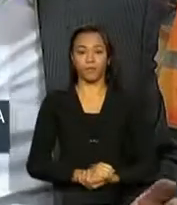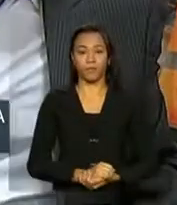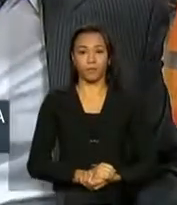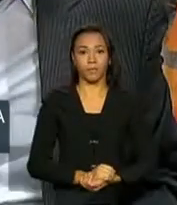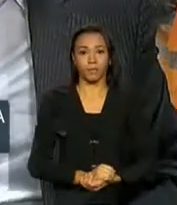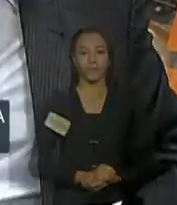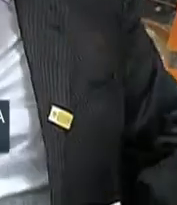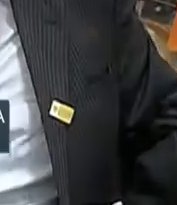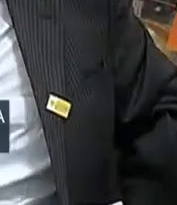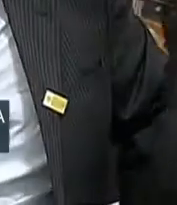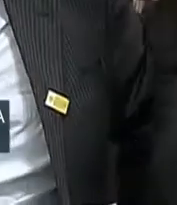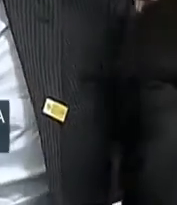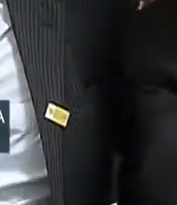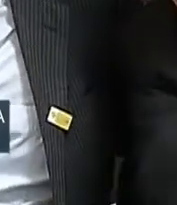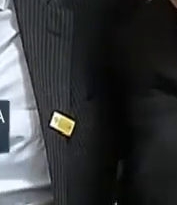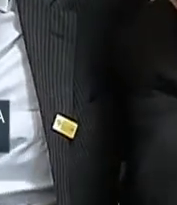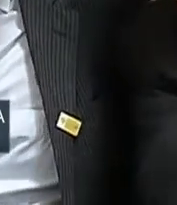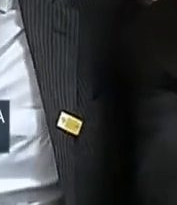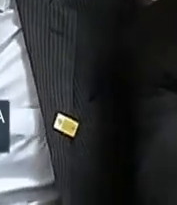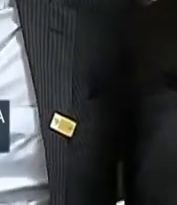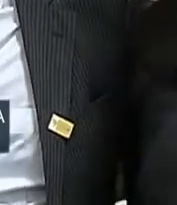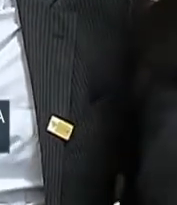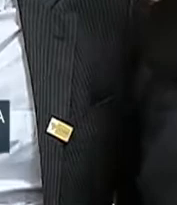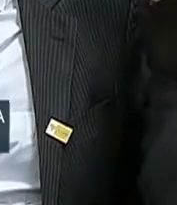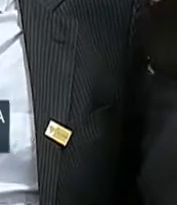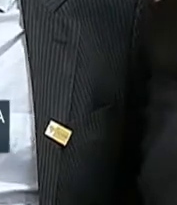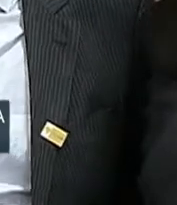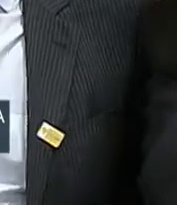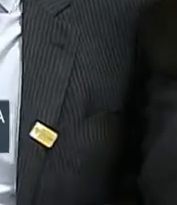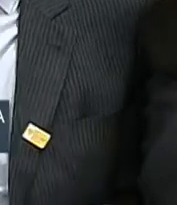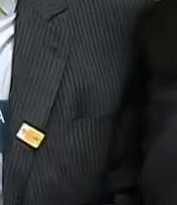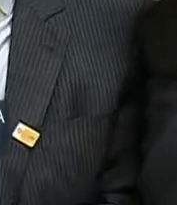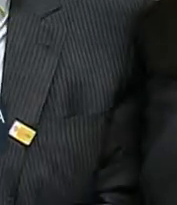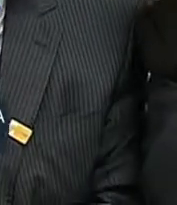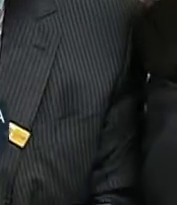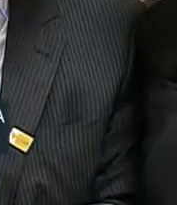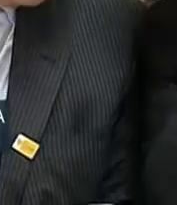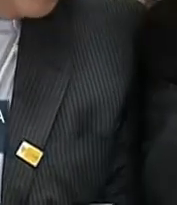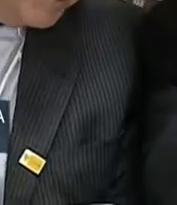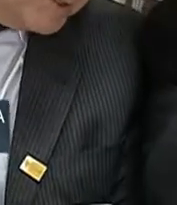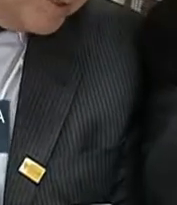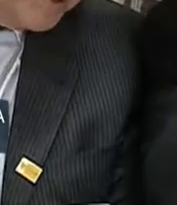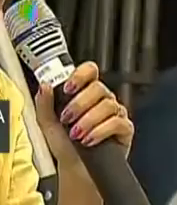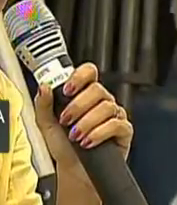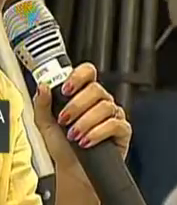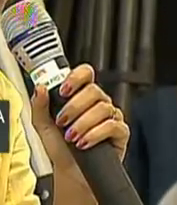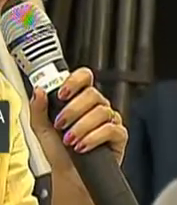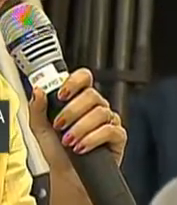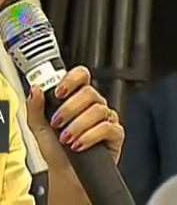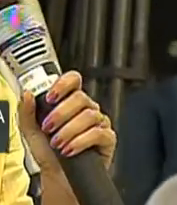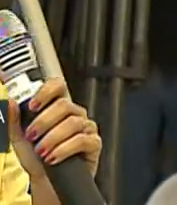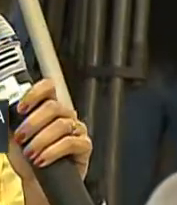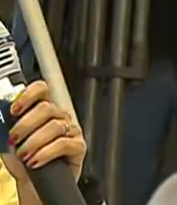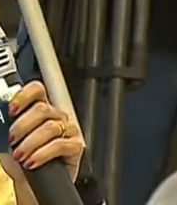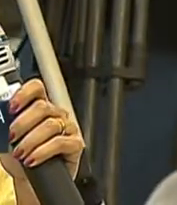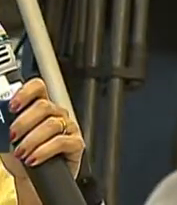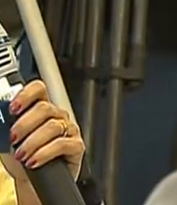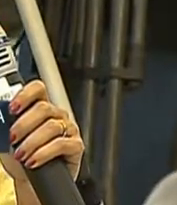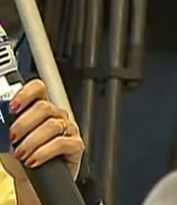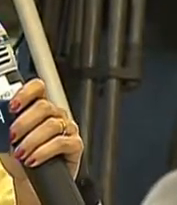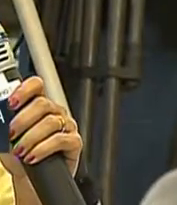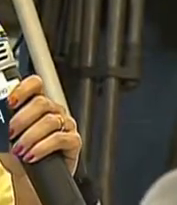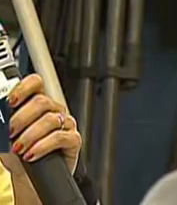Houve faltou um esclarecimento a uma pergunta anterior, ela vai... Sobre os investimentos, ministro, que as empresas vão ter que